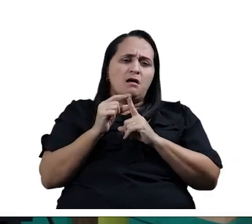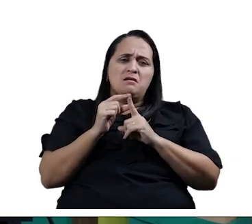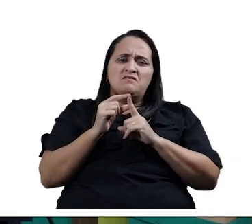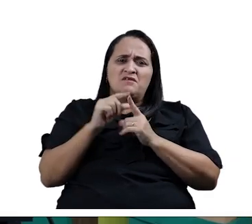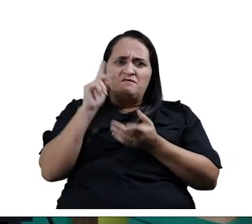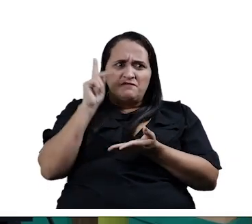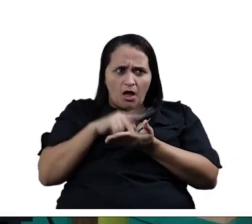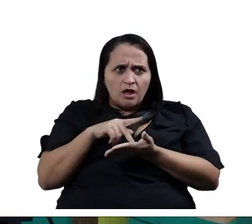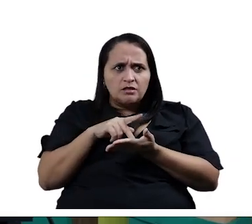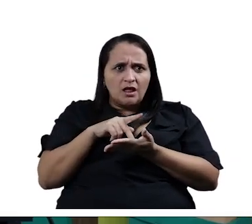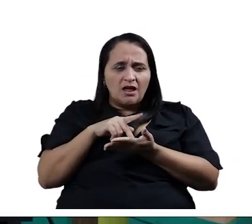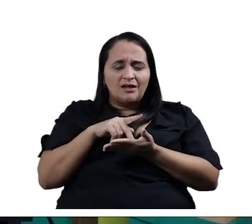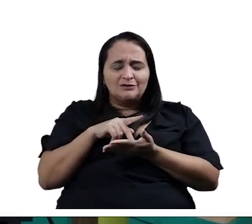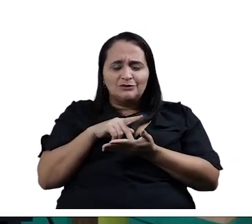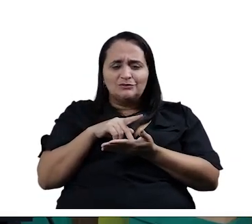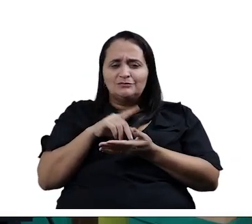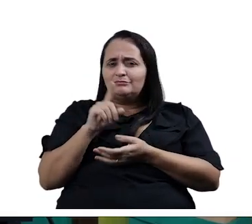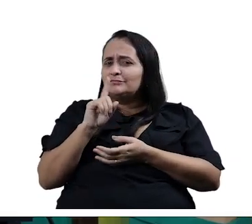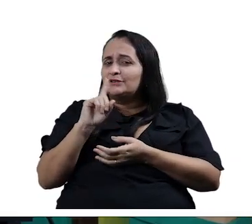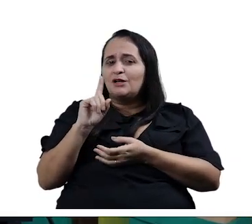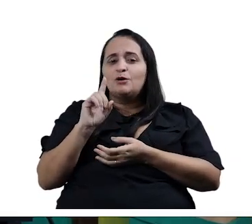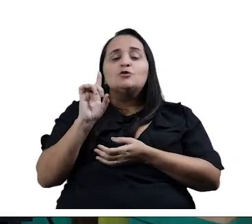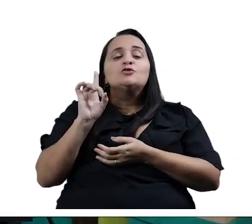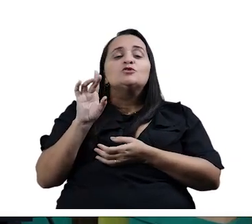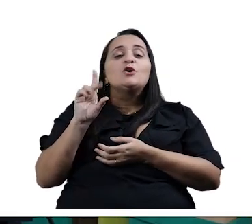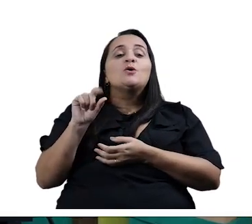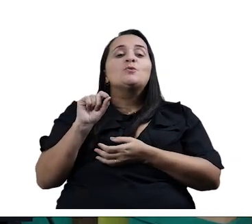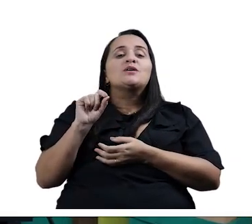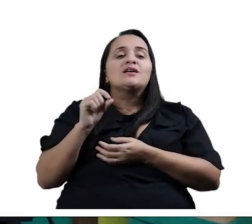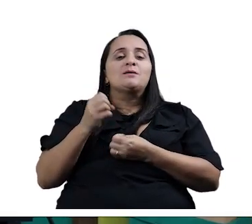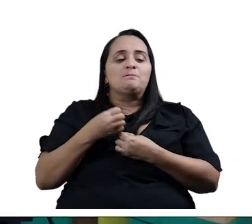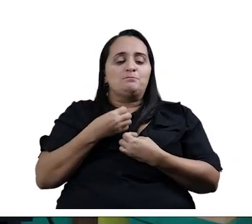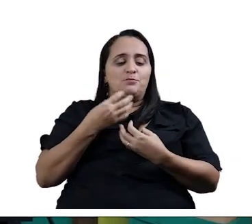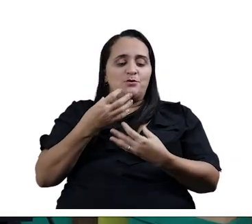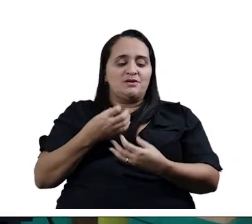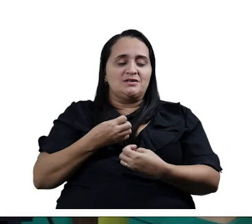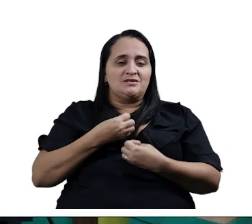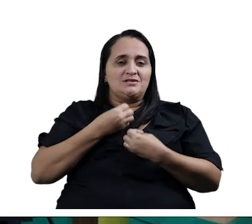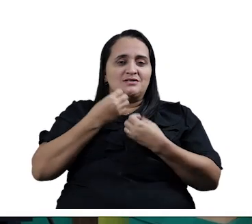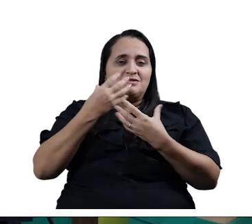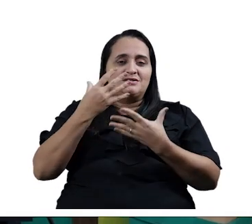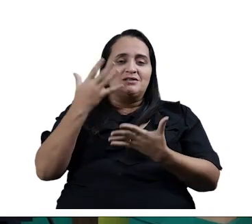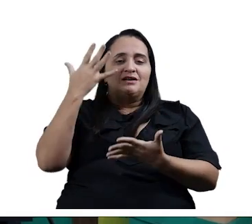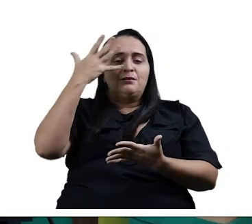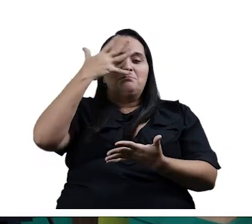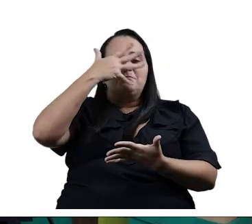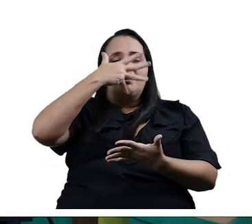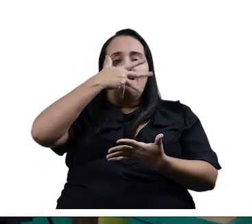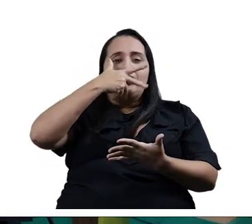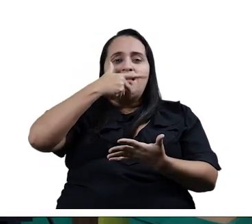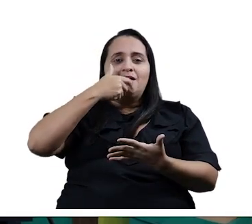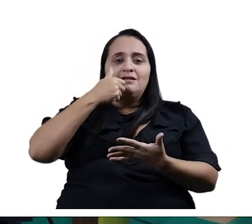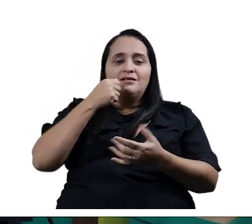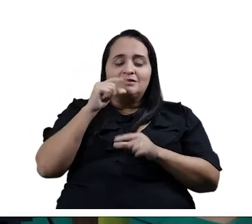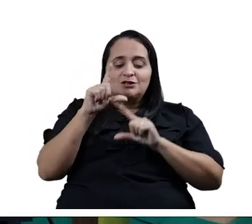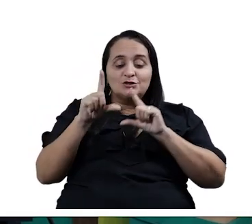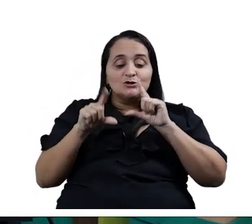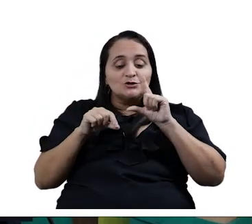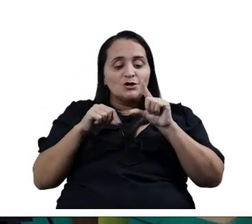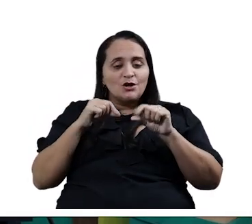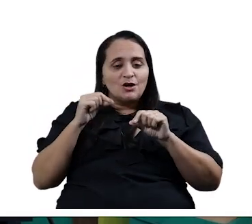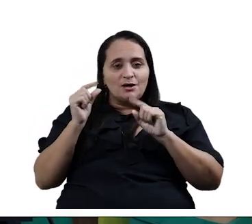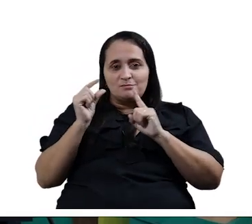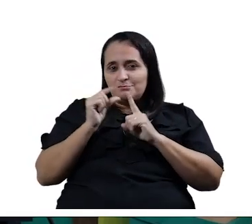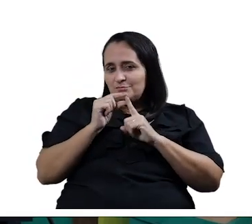muito próximo ao real. O foco é trazer a beleza. Então, ele vai escolher as palavras